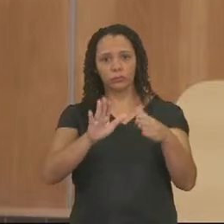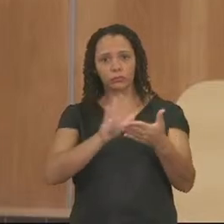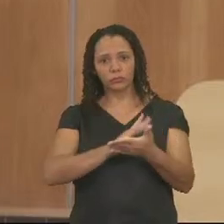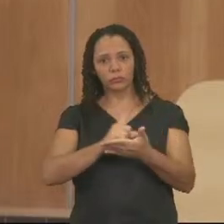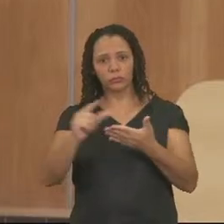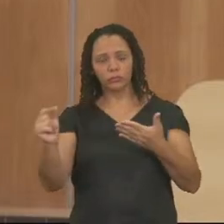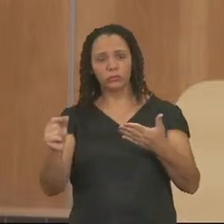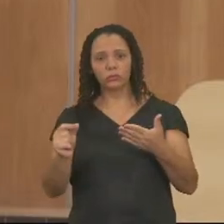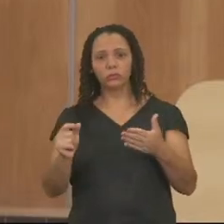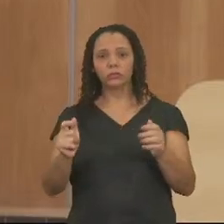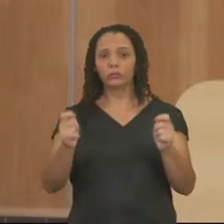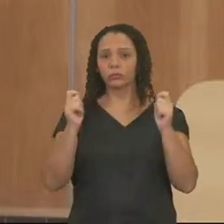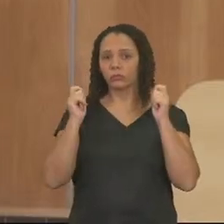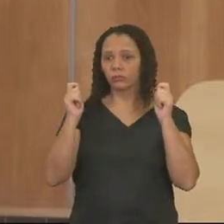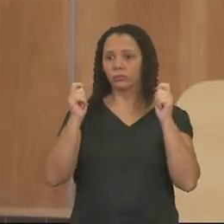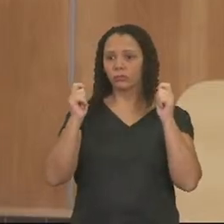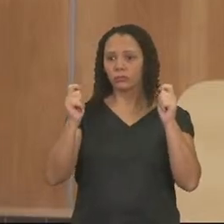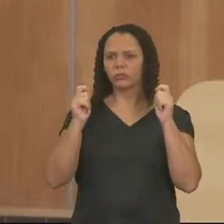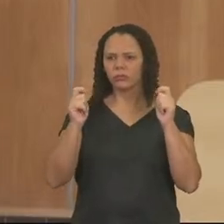deles também.